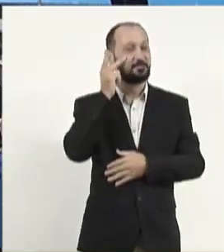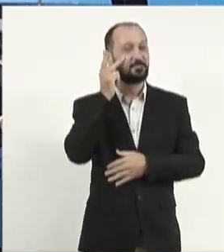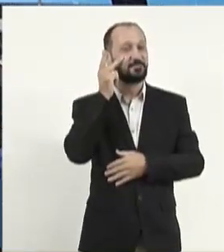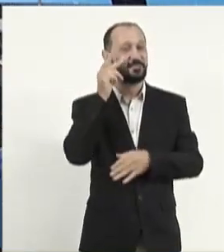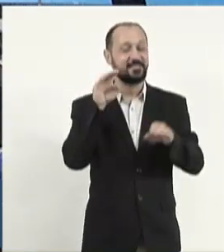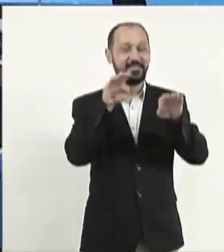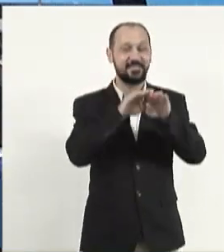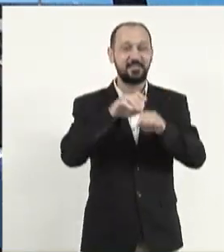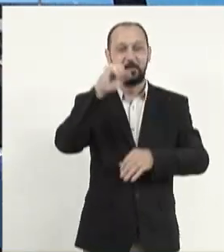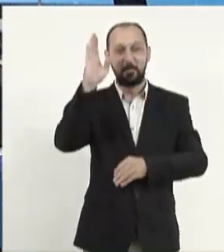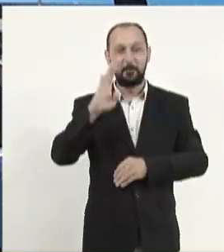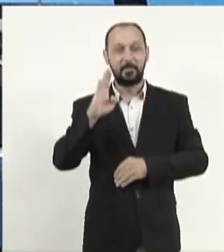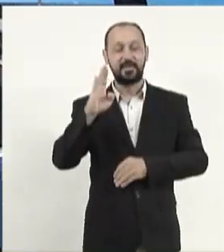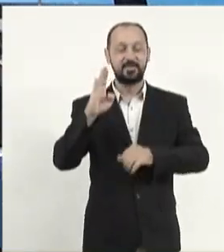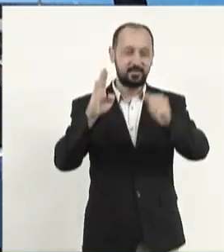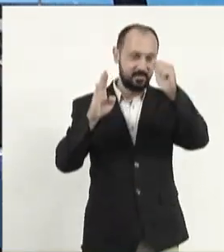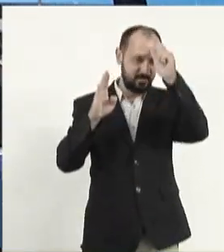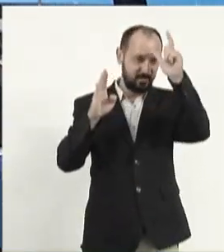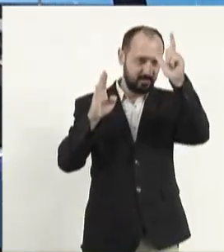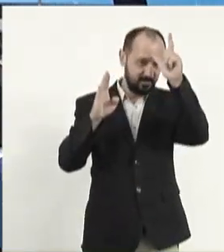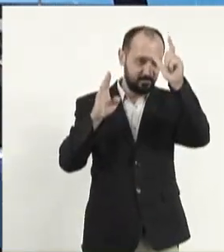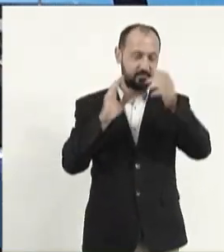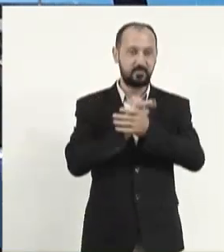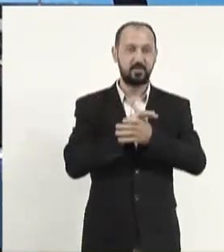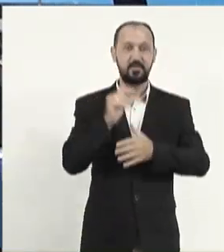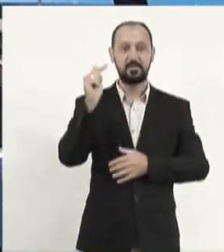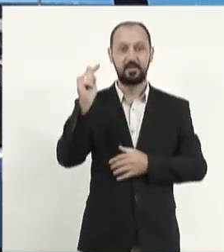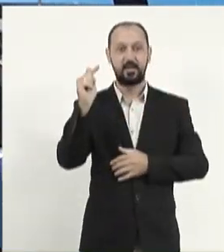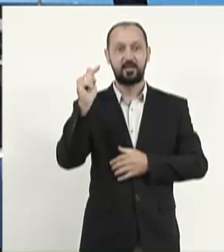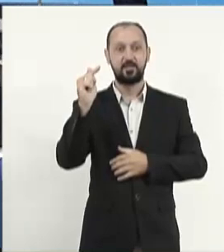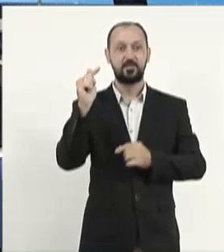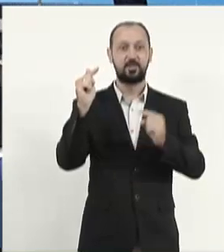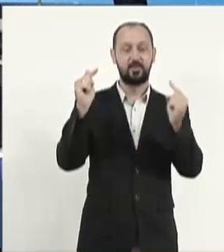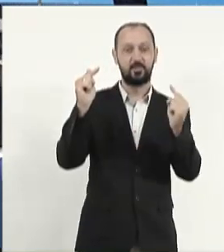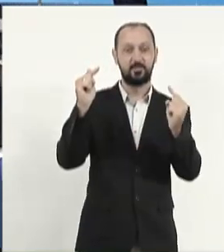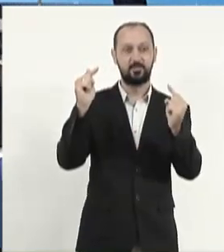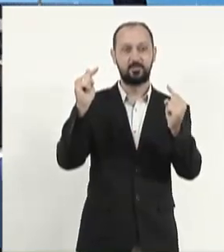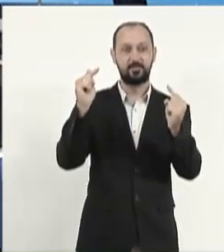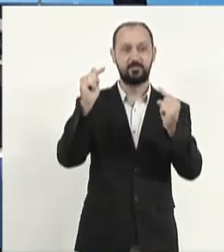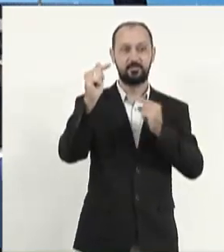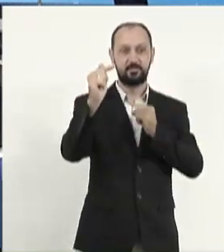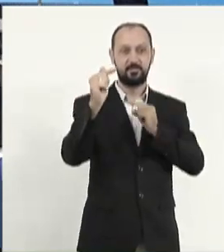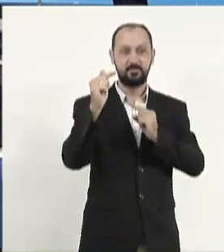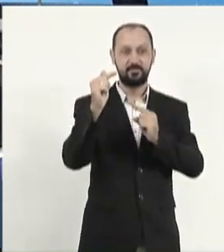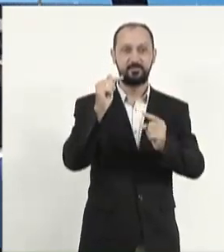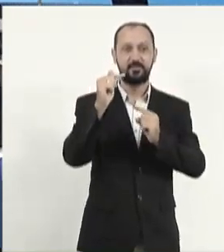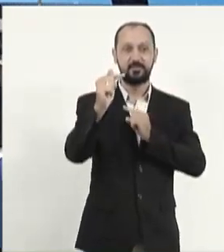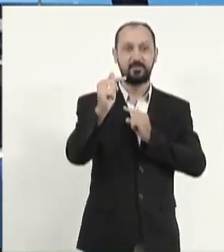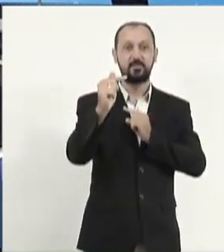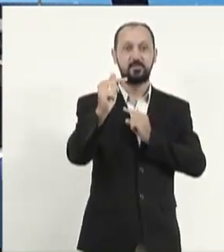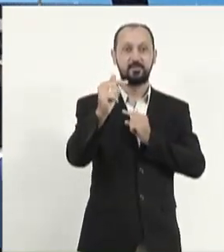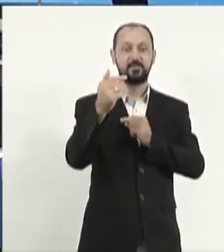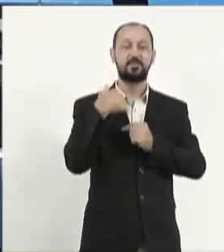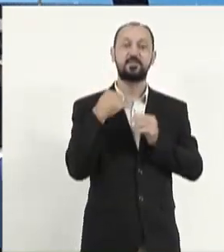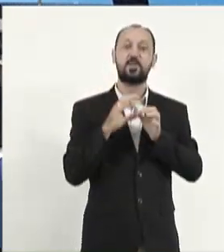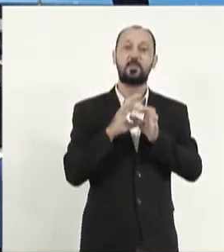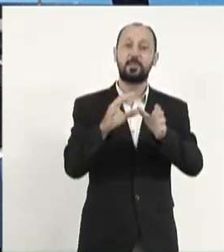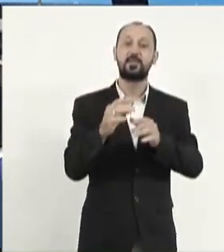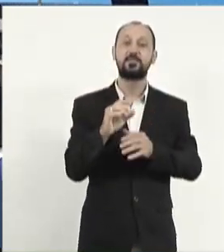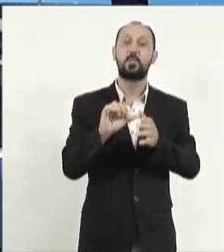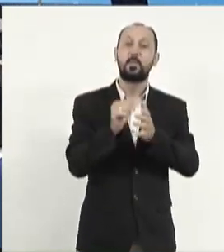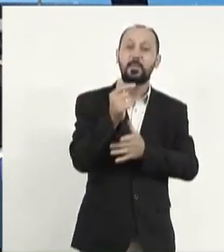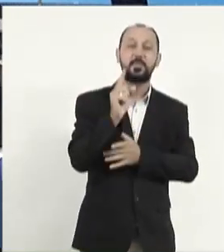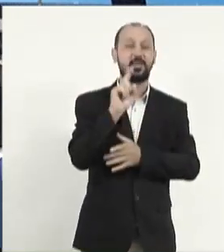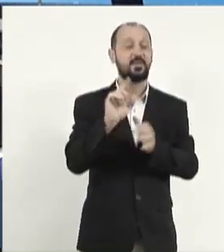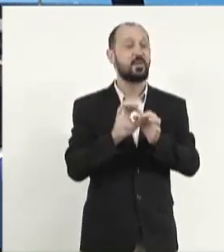igual Brasil e Alemanha. 7-1 para o senhor contra mim. São 7 apartes que o senhor não me concedeu. Acho que é o primeiro